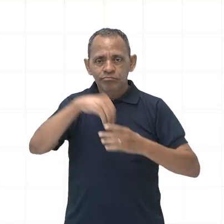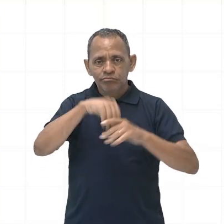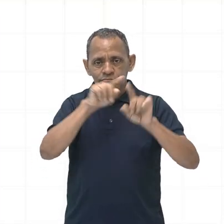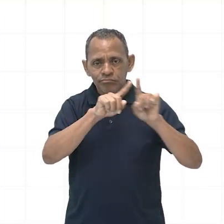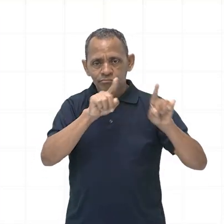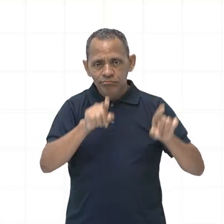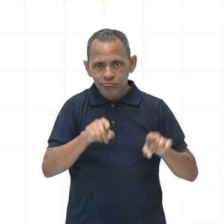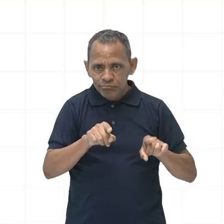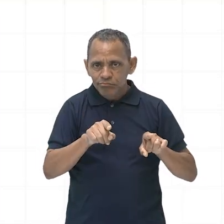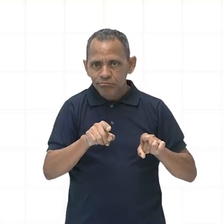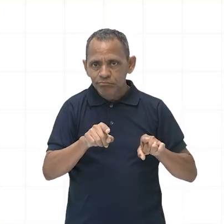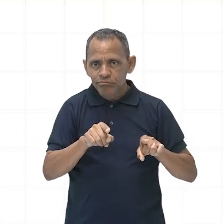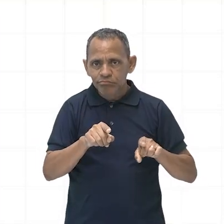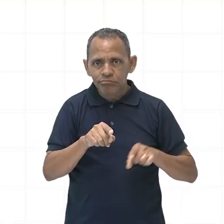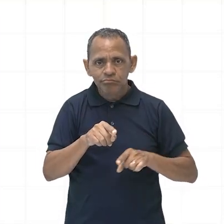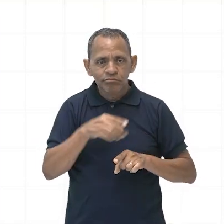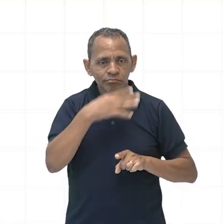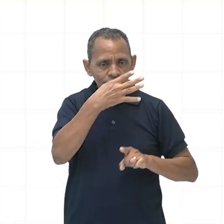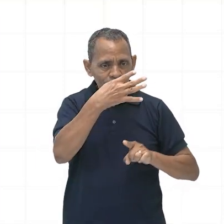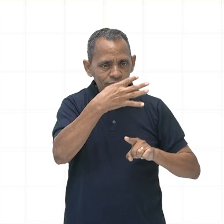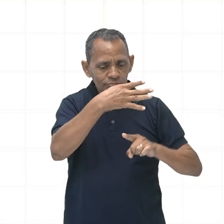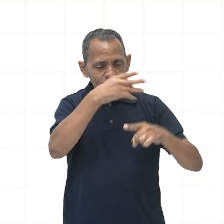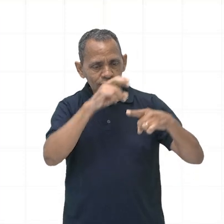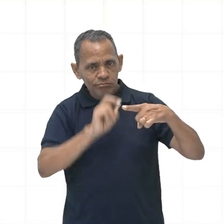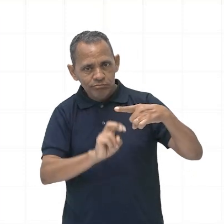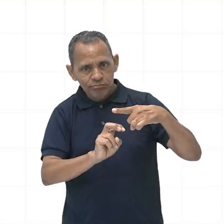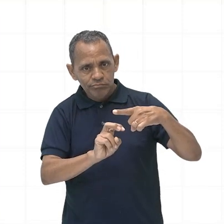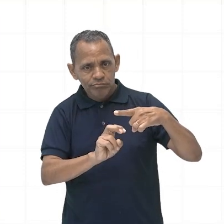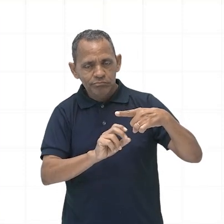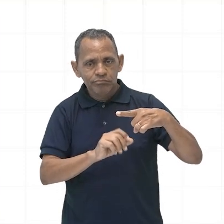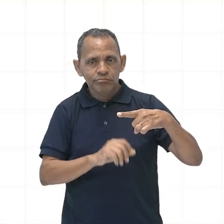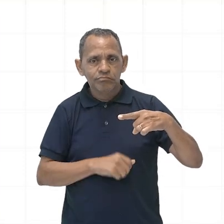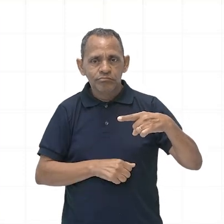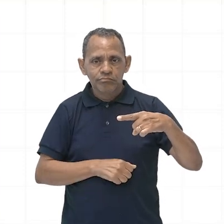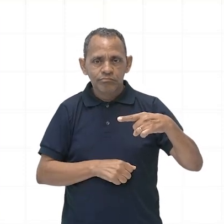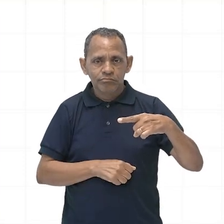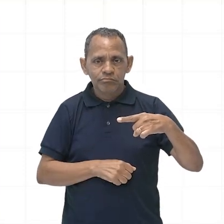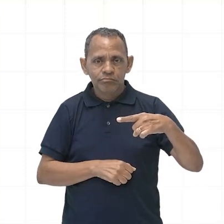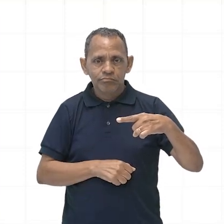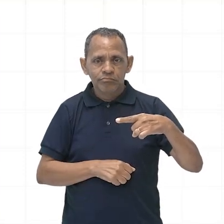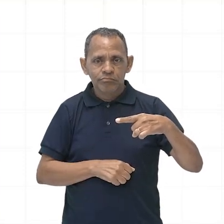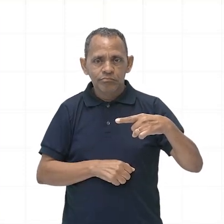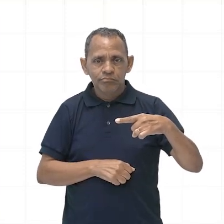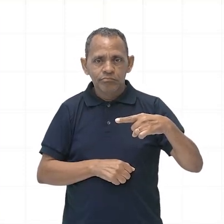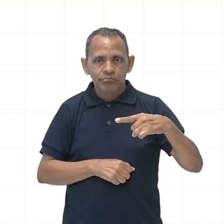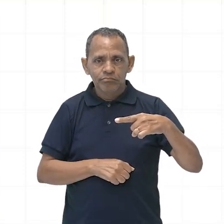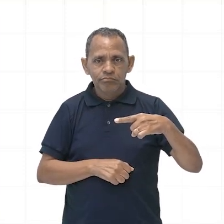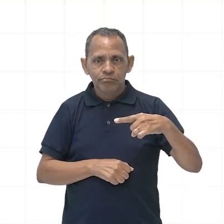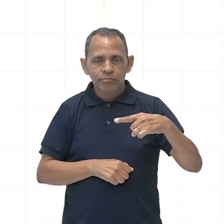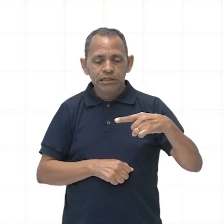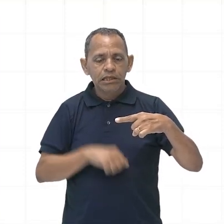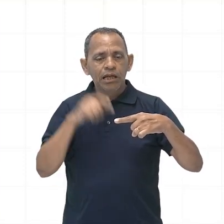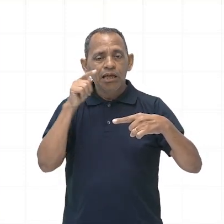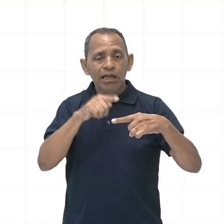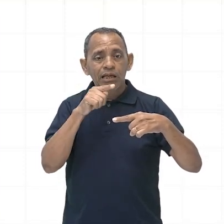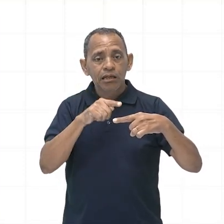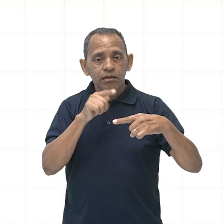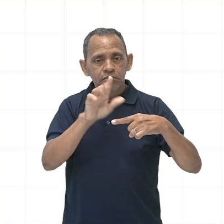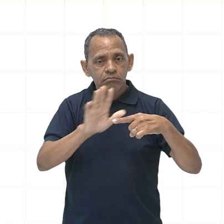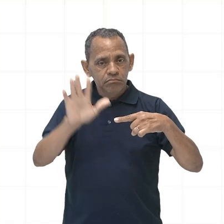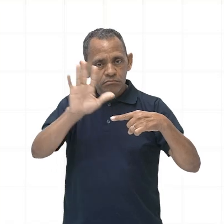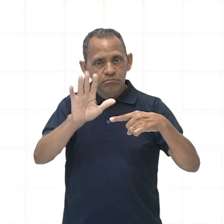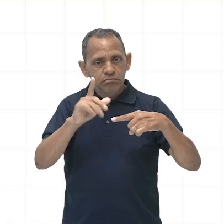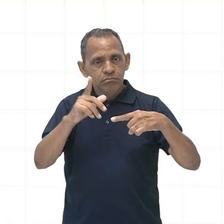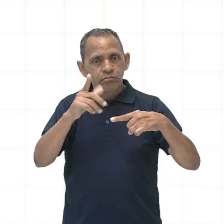desse parênteses, o 4 dividido por 5. Ah, mas aqui no nossa forma generalizada, nós